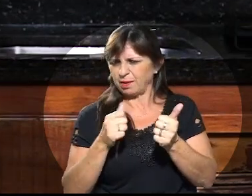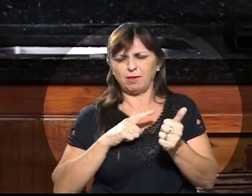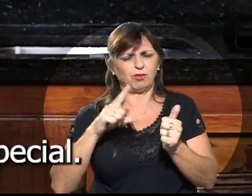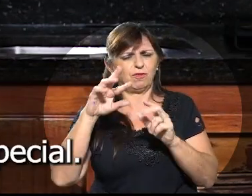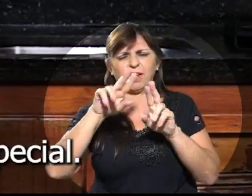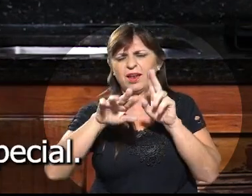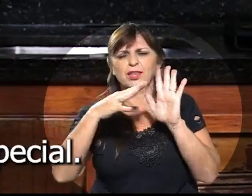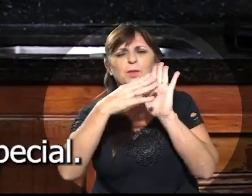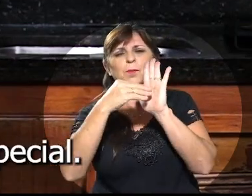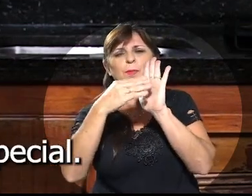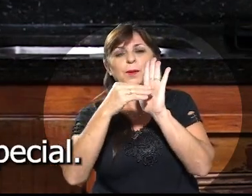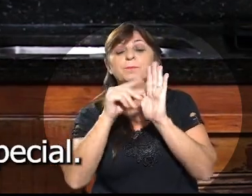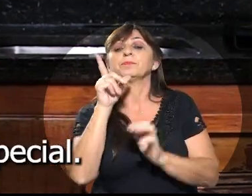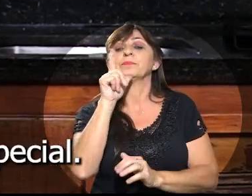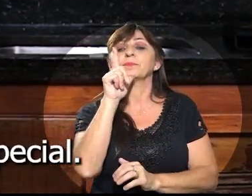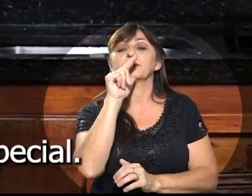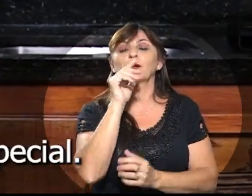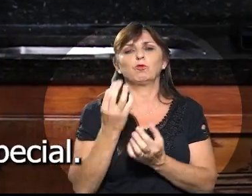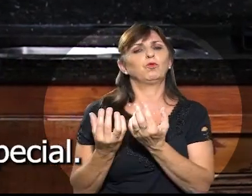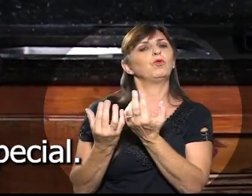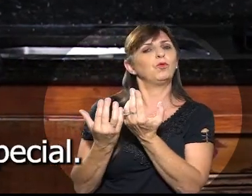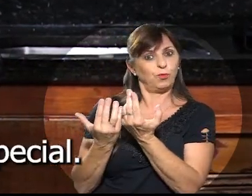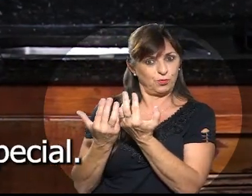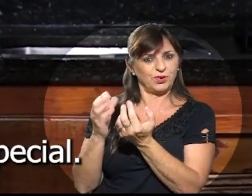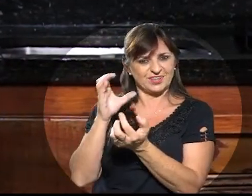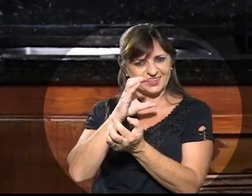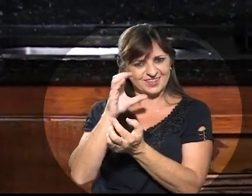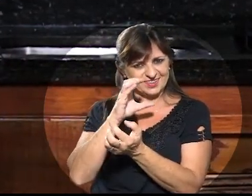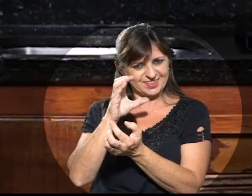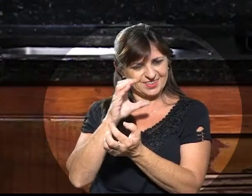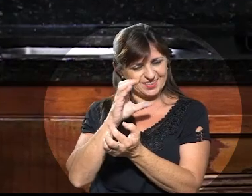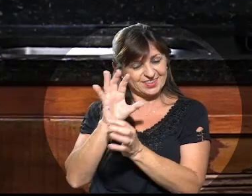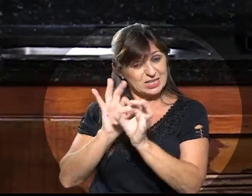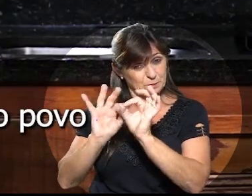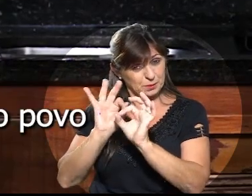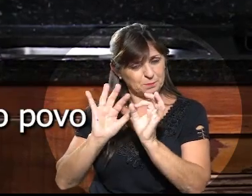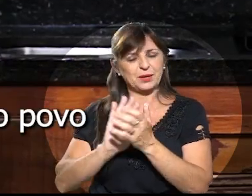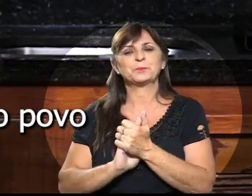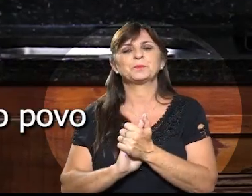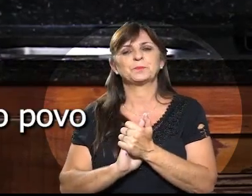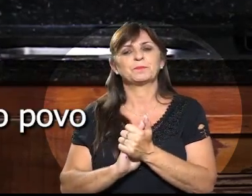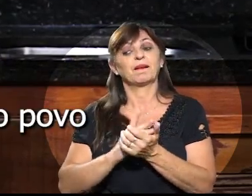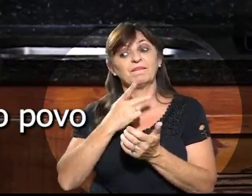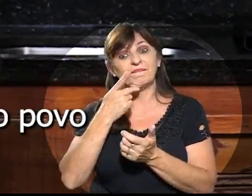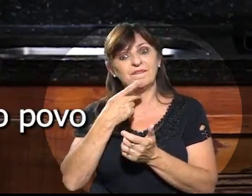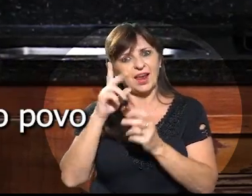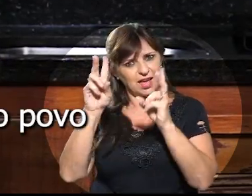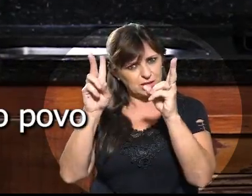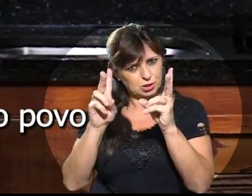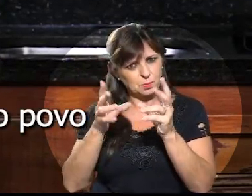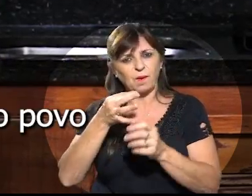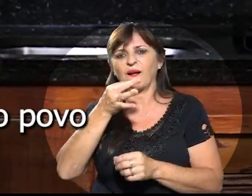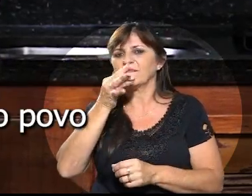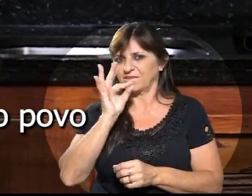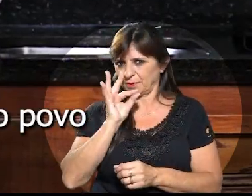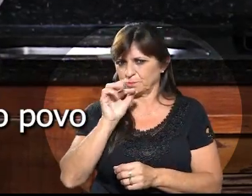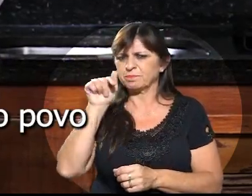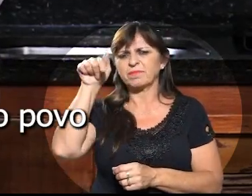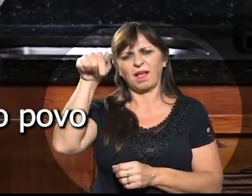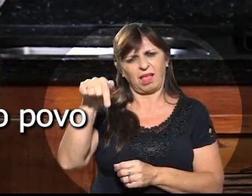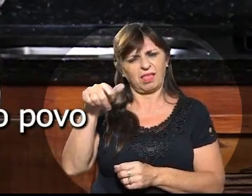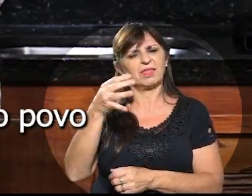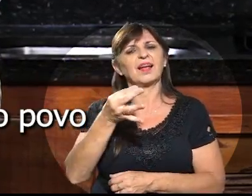café é um café, tu me disseste no bastidor, que é um café especial. É um pó. É diferente. Qual é a diferença? Até porque nós temos esse